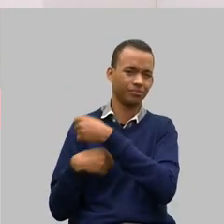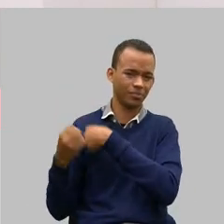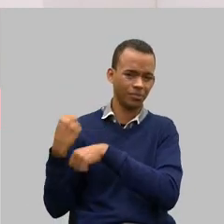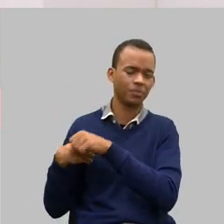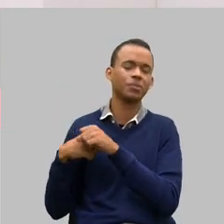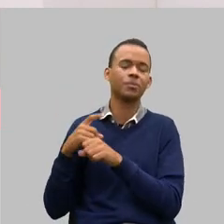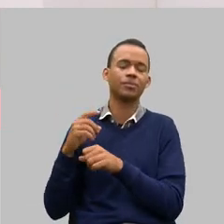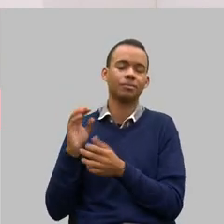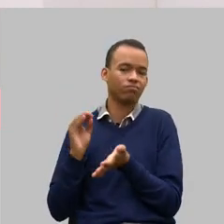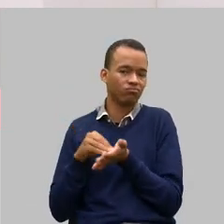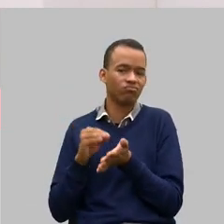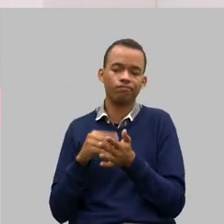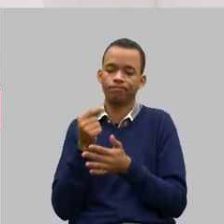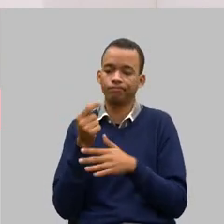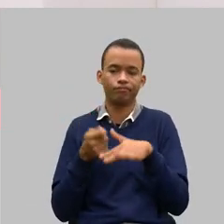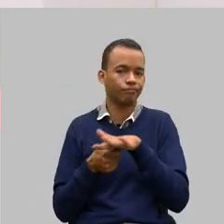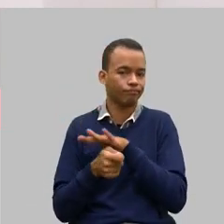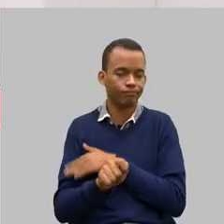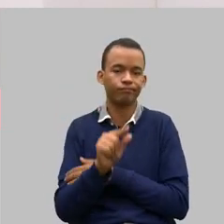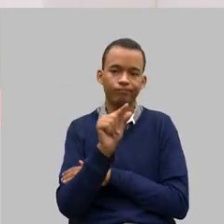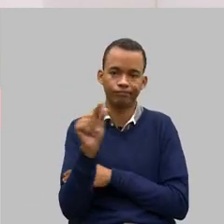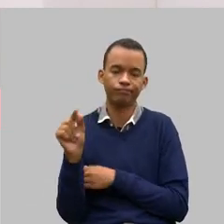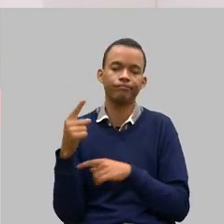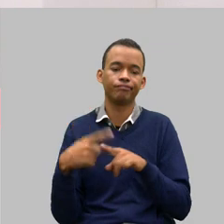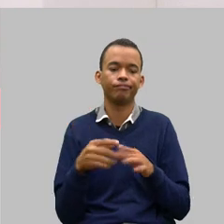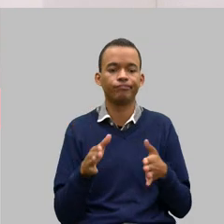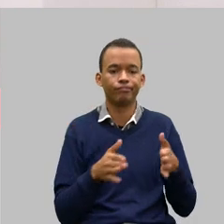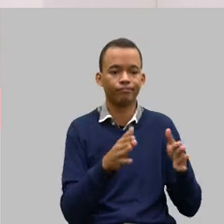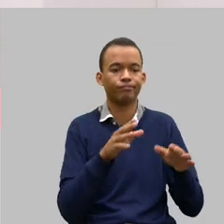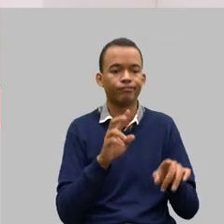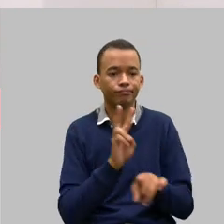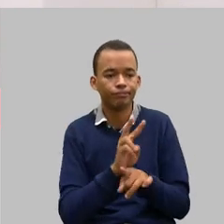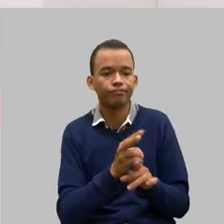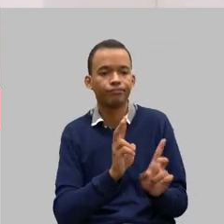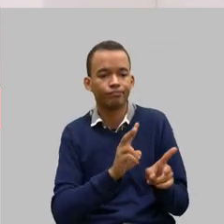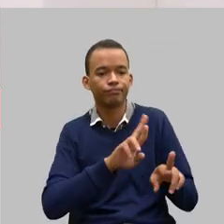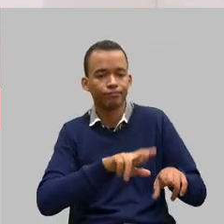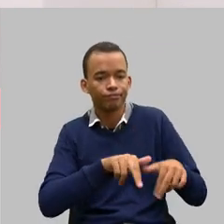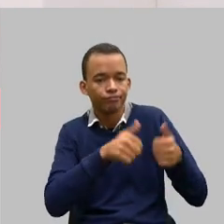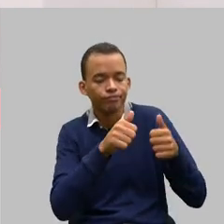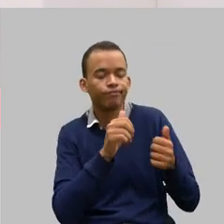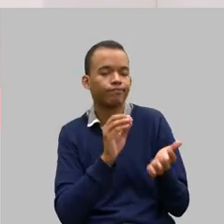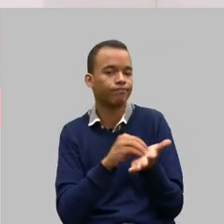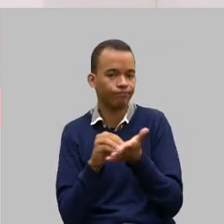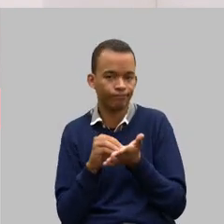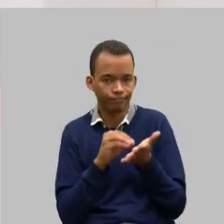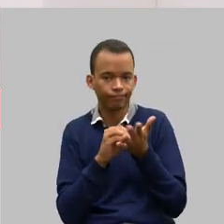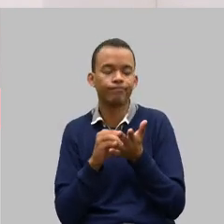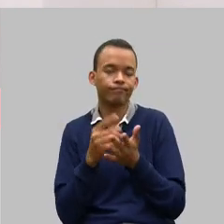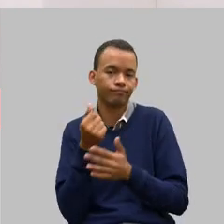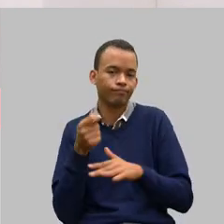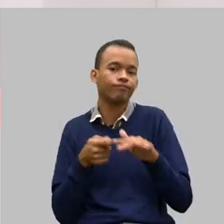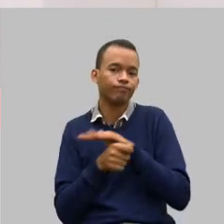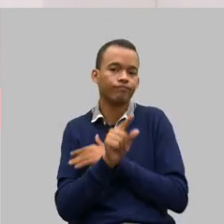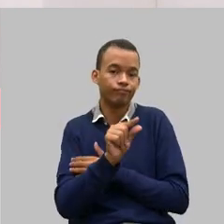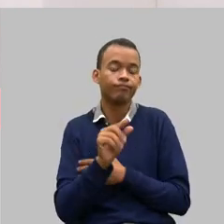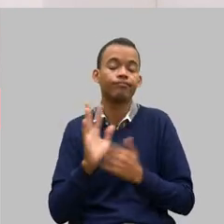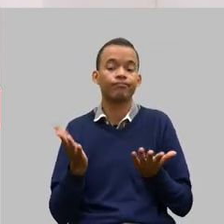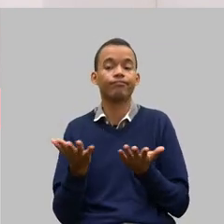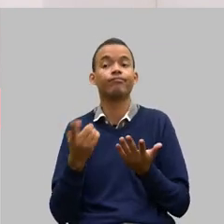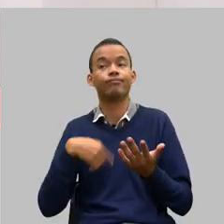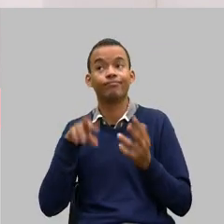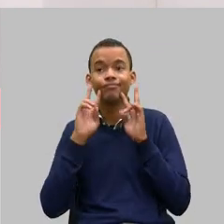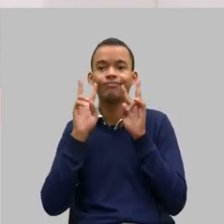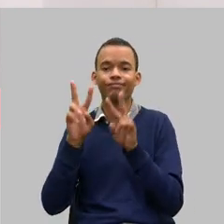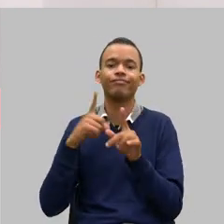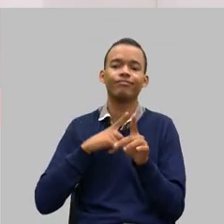poucos investimentos nas recuperações das nossas estradas e hoje a gente vê e realmente as obras acontecendo os